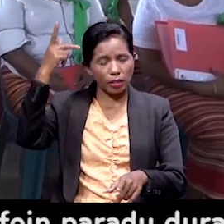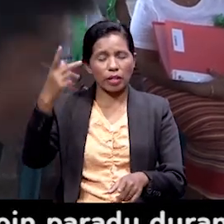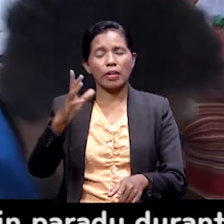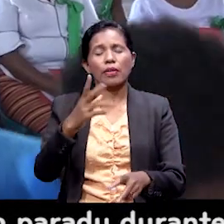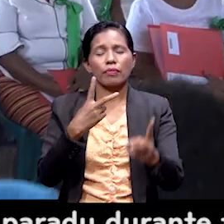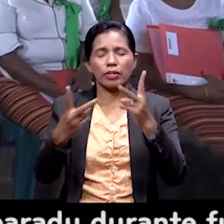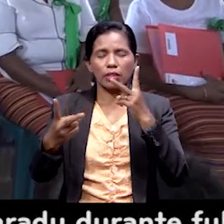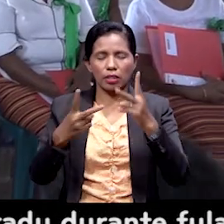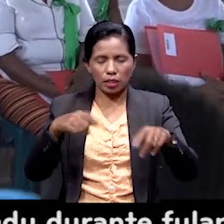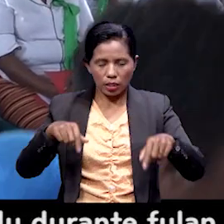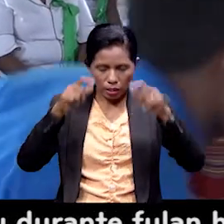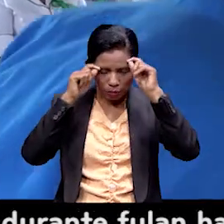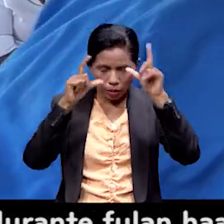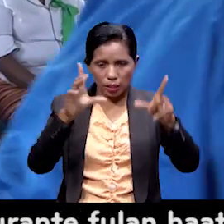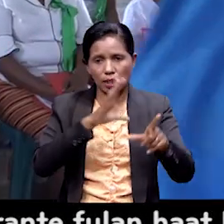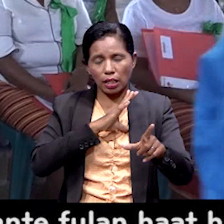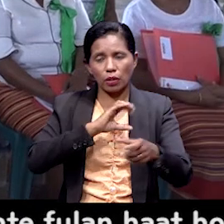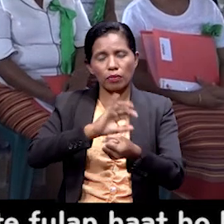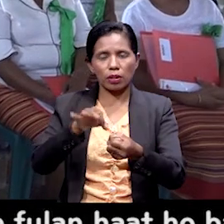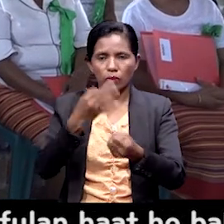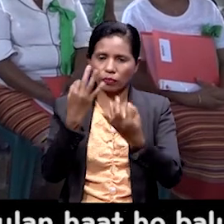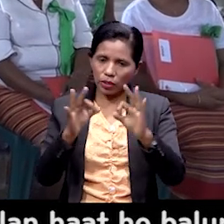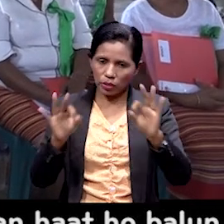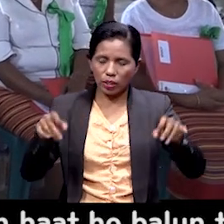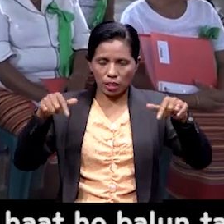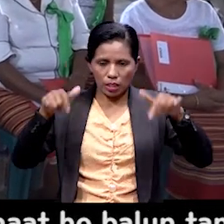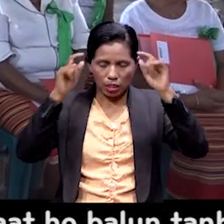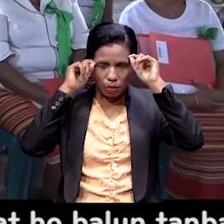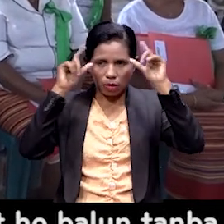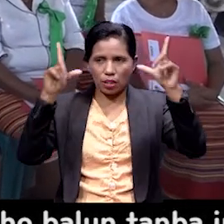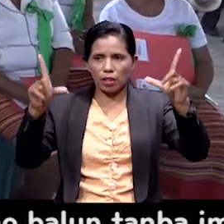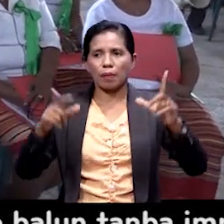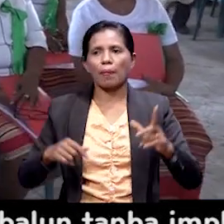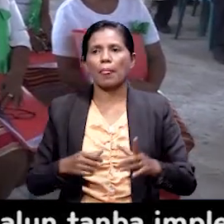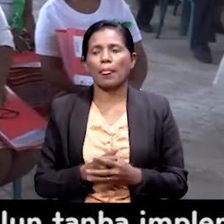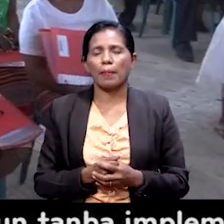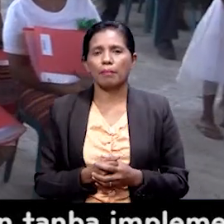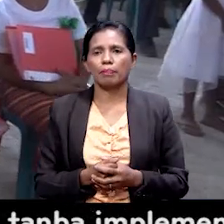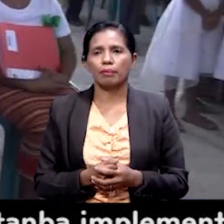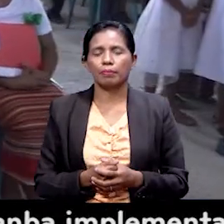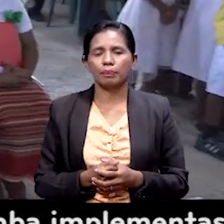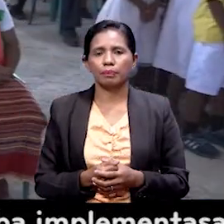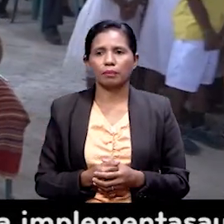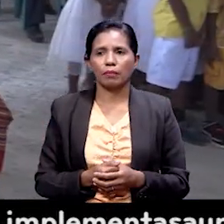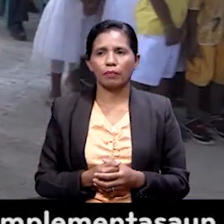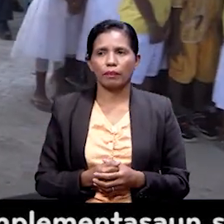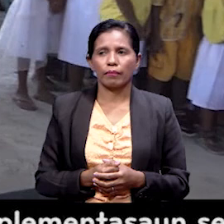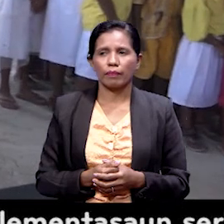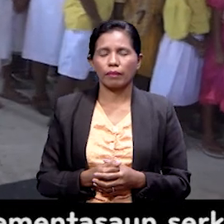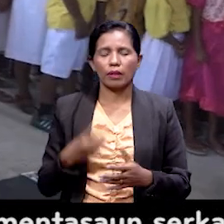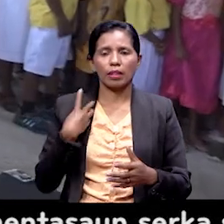la existe ona ihe Timor-Leste. Senhor especial, a sua bênção, a sua